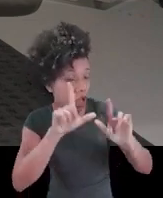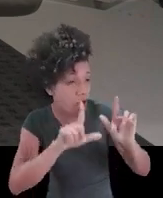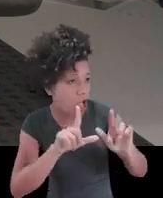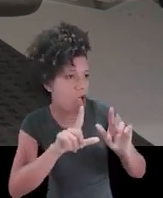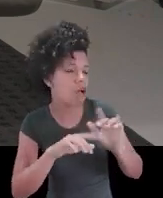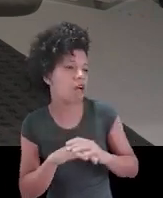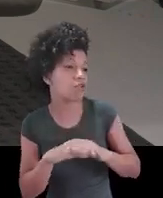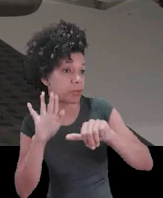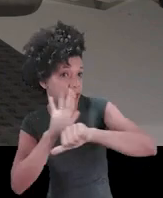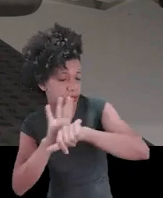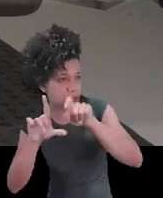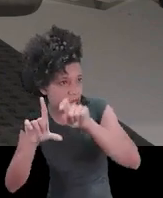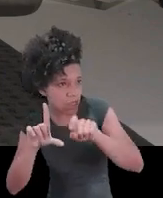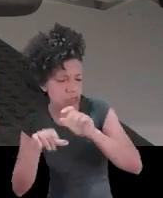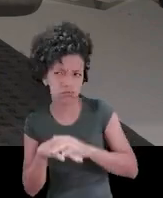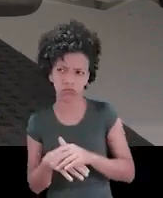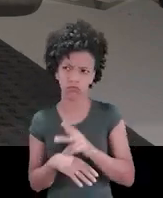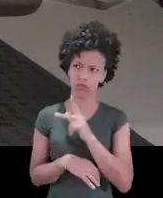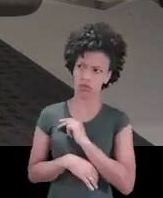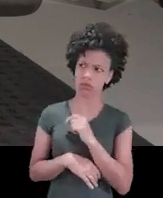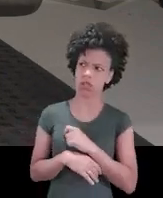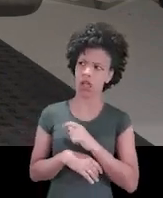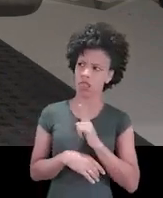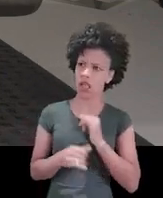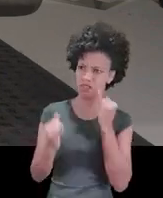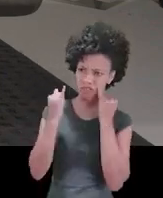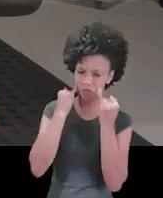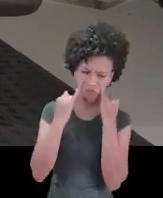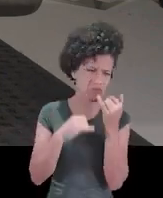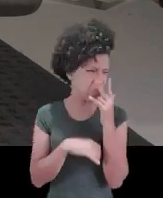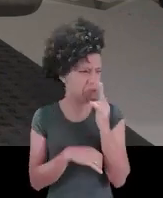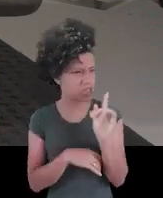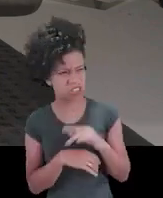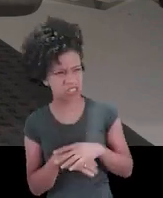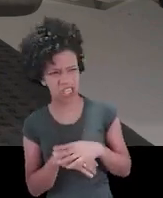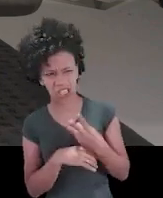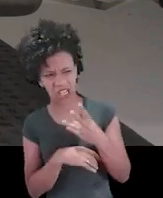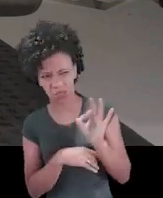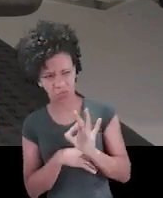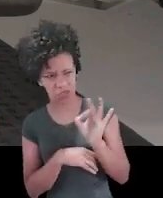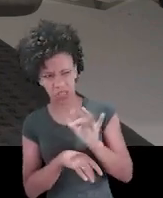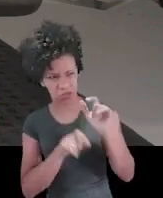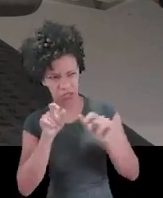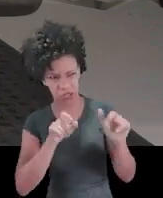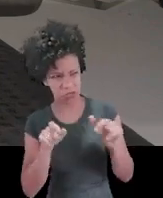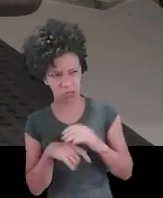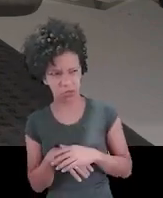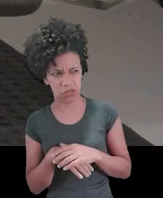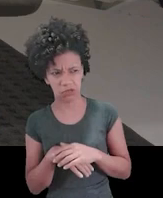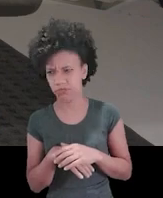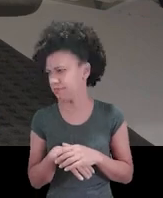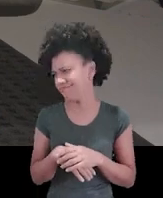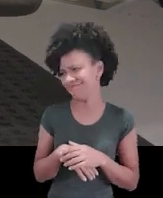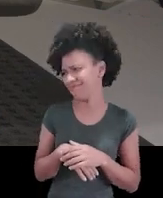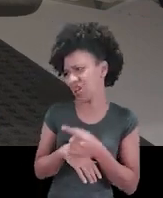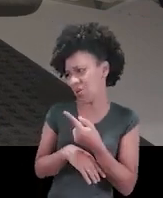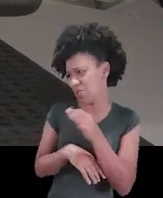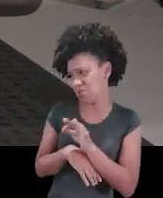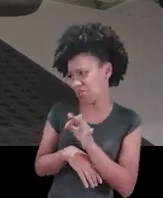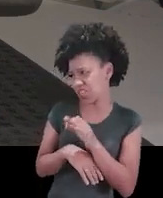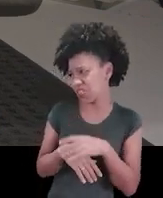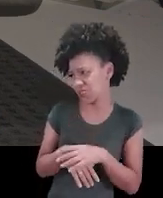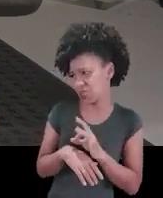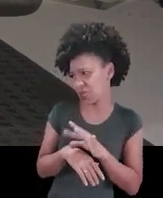sobre crimes eletrônicos então a gente faça Poxa tá muito bem informado eu acho que me informa três por cento da população nenhum nenhum por cento